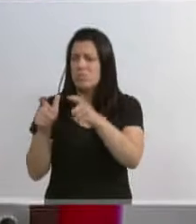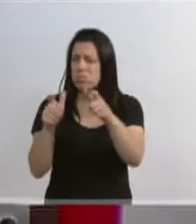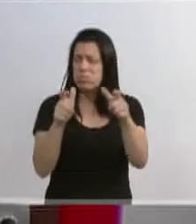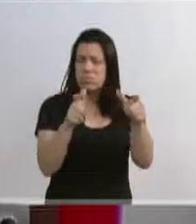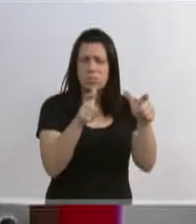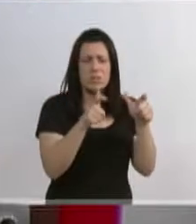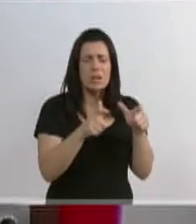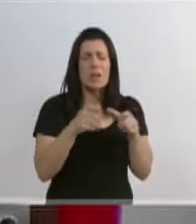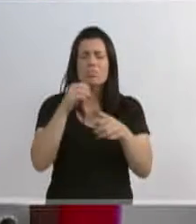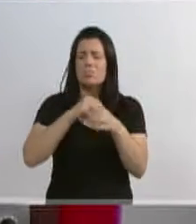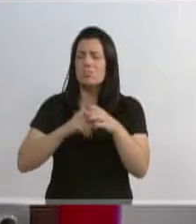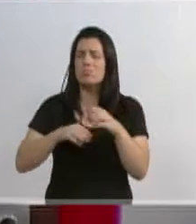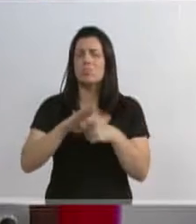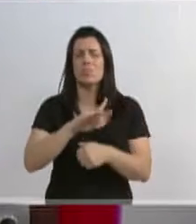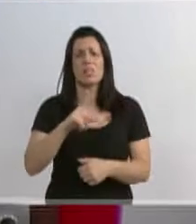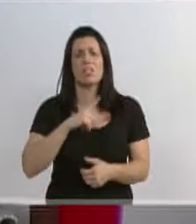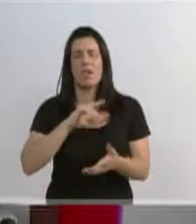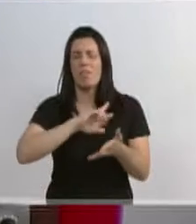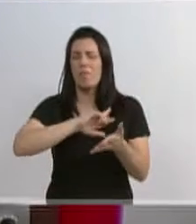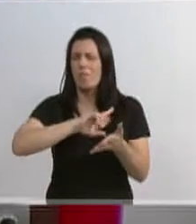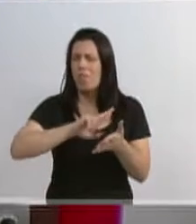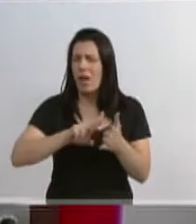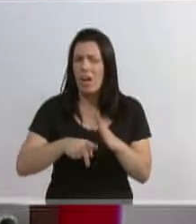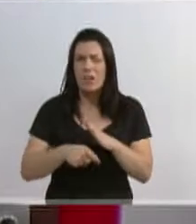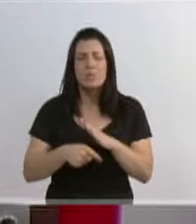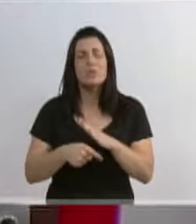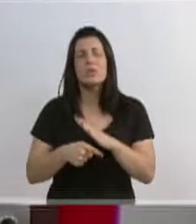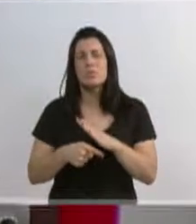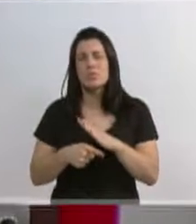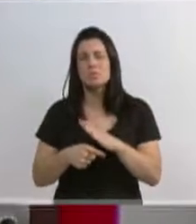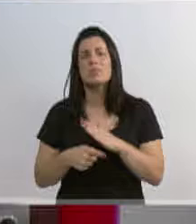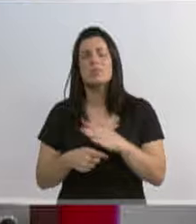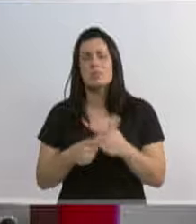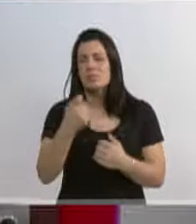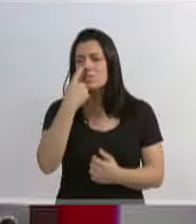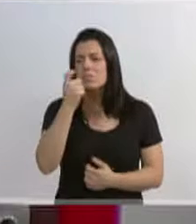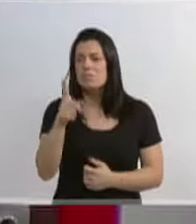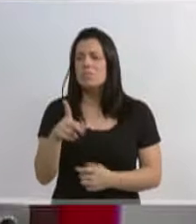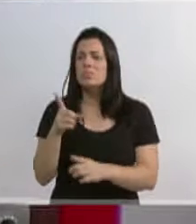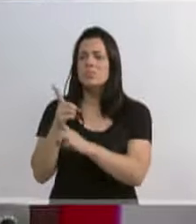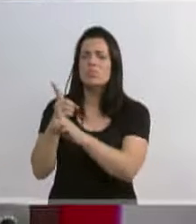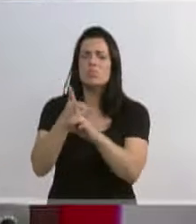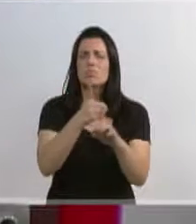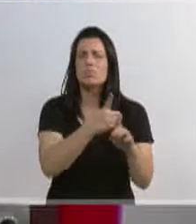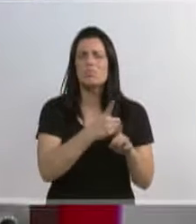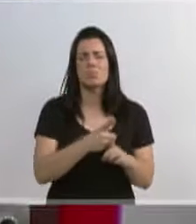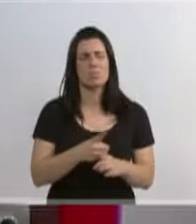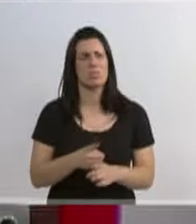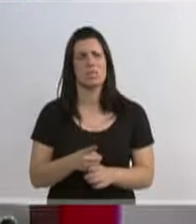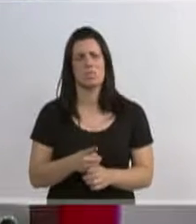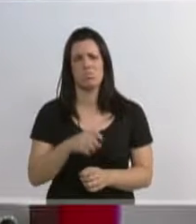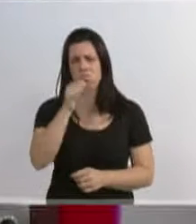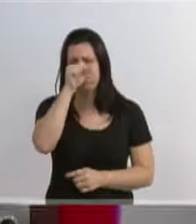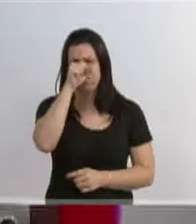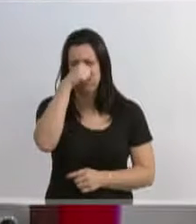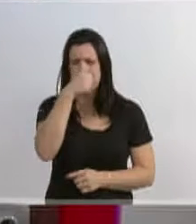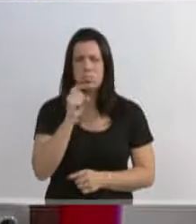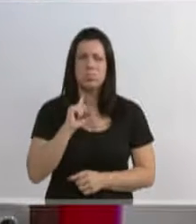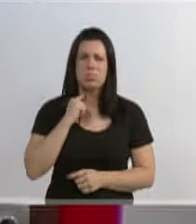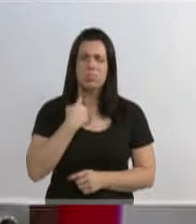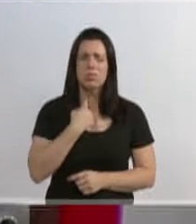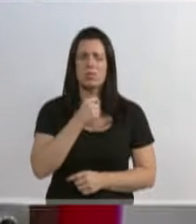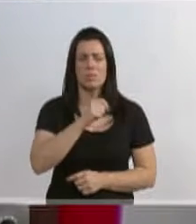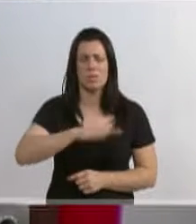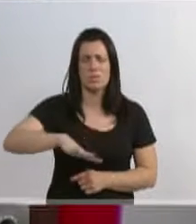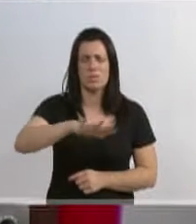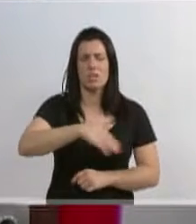da nossa cidade que esses elementos, vereador Bruno, emporcalham a nossa cidade.